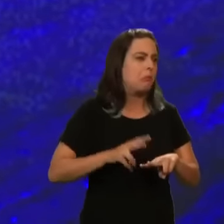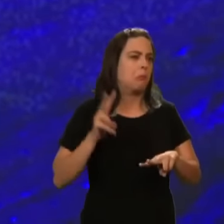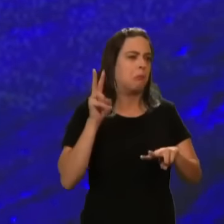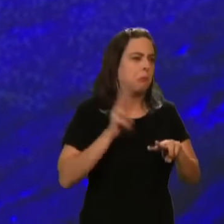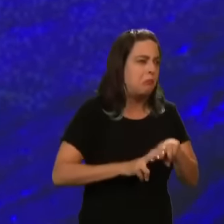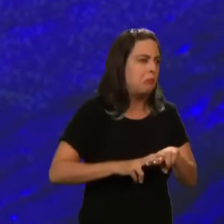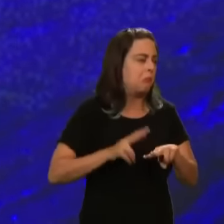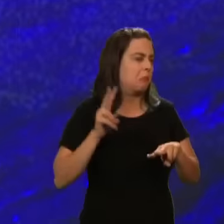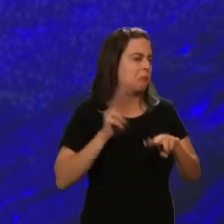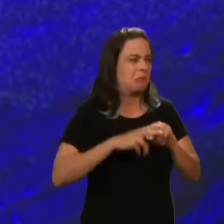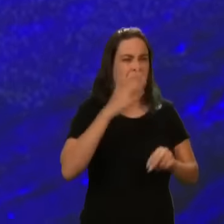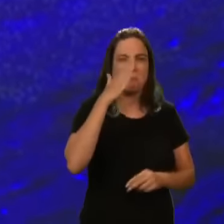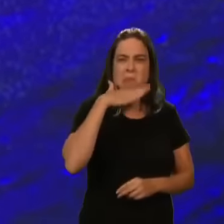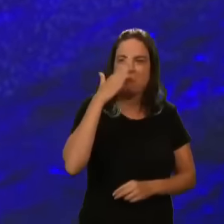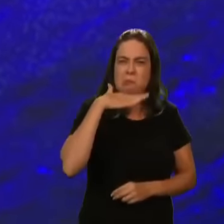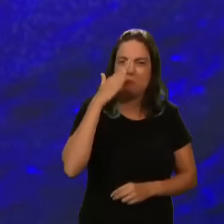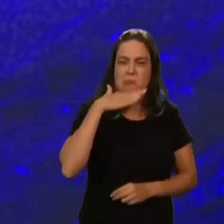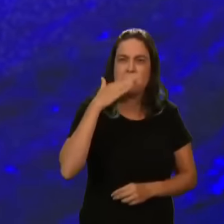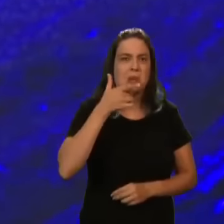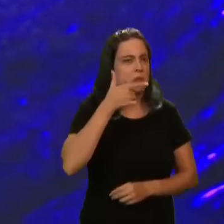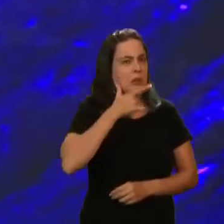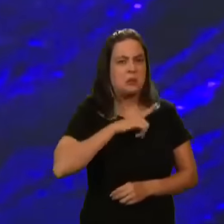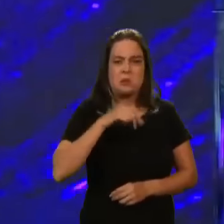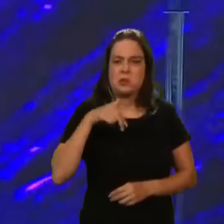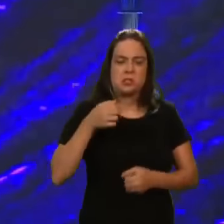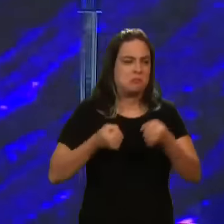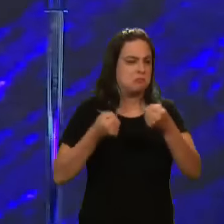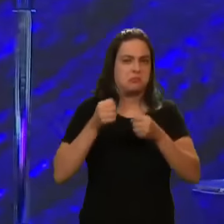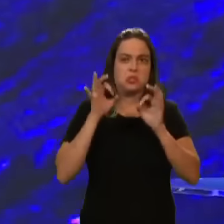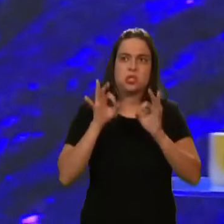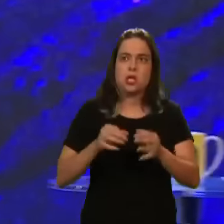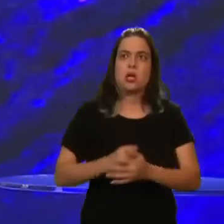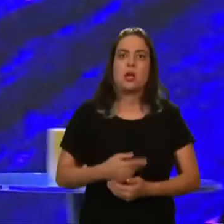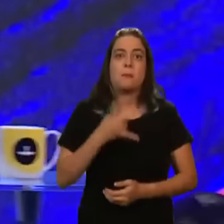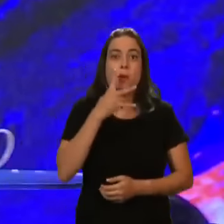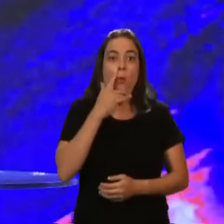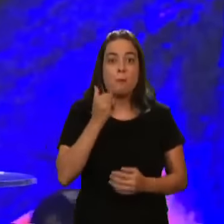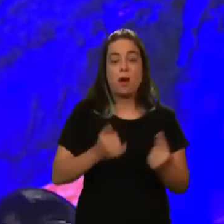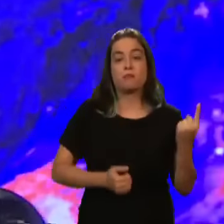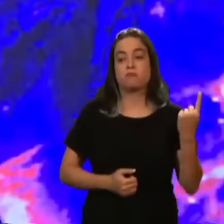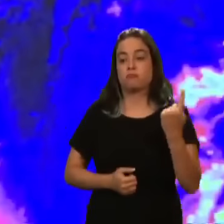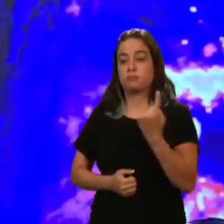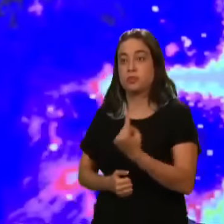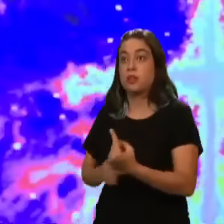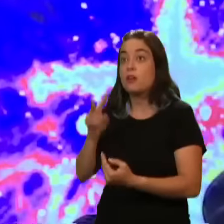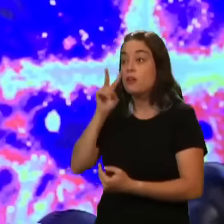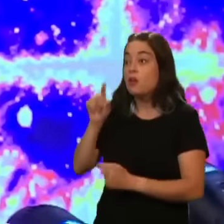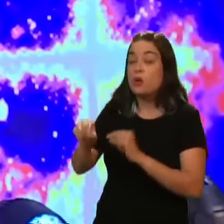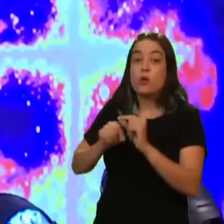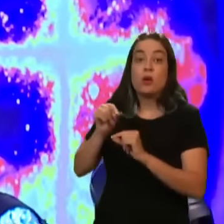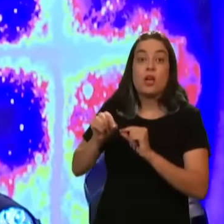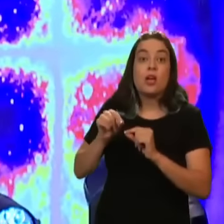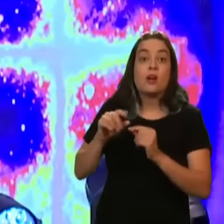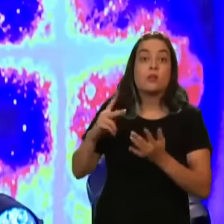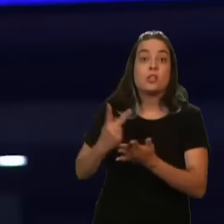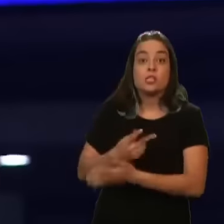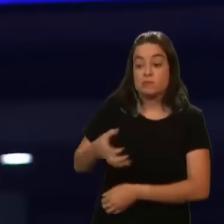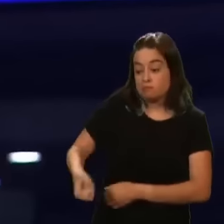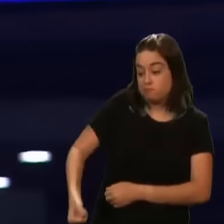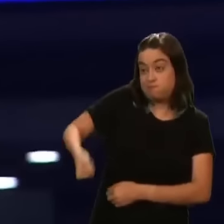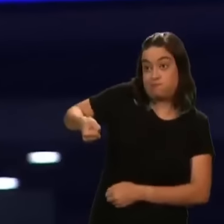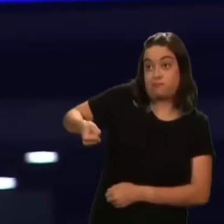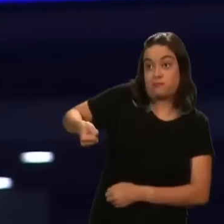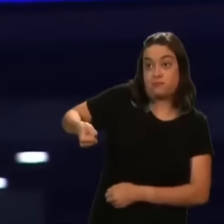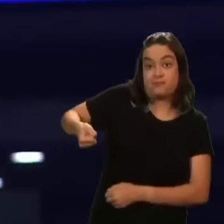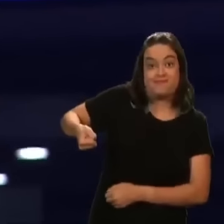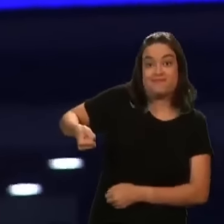Ficou fedendo o tempo todo, eu não conseguia andar. Quando meu pai desceu lá, minha mãe foi ao centro e voltou com o freio de mão puxado aqui, ó, o freio de mão